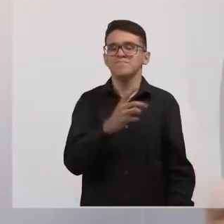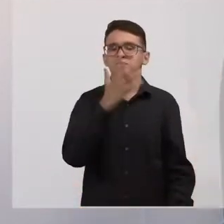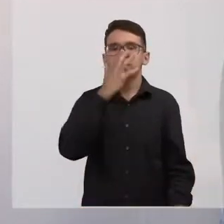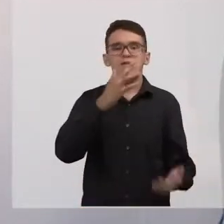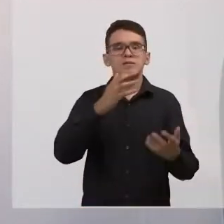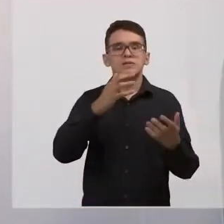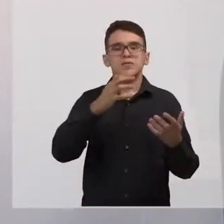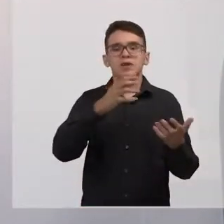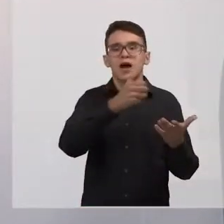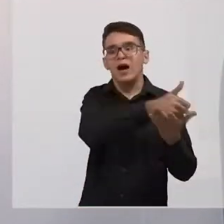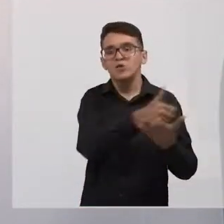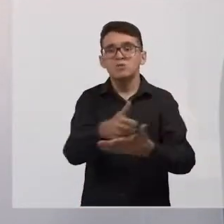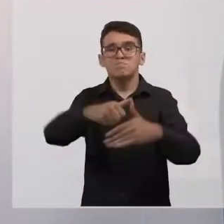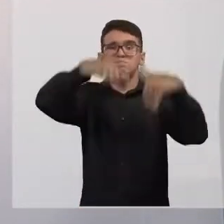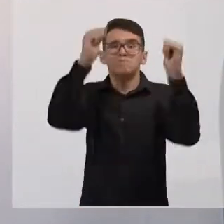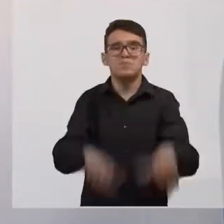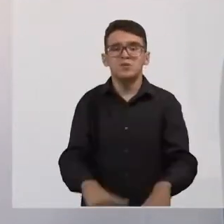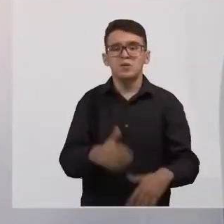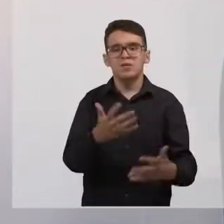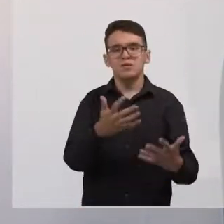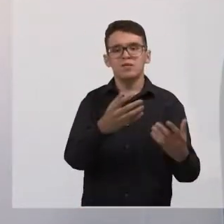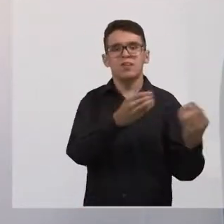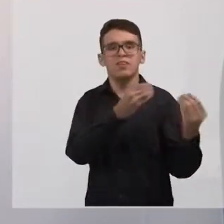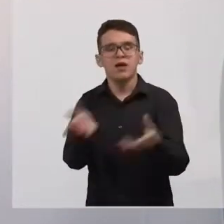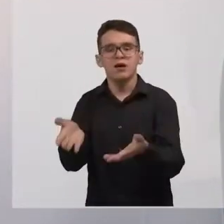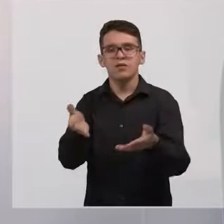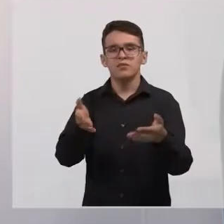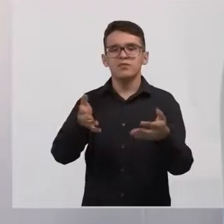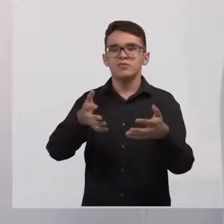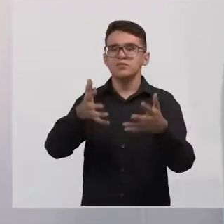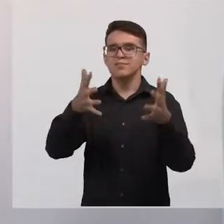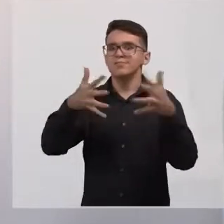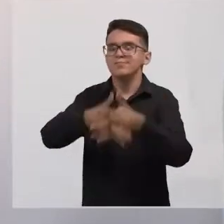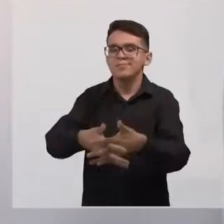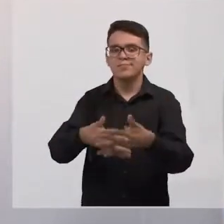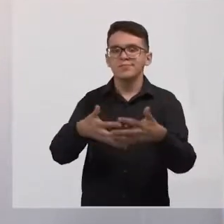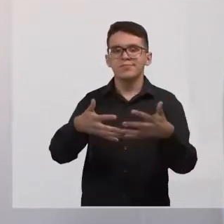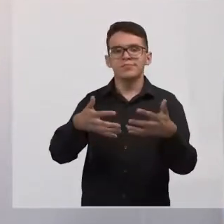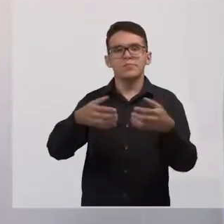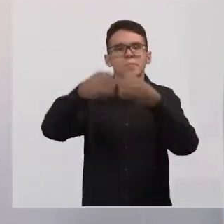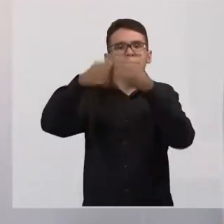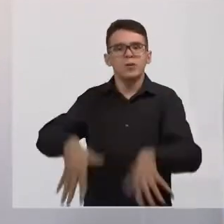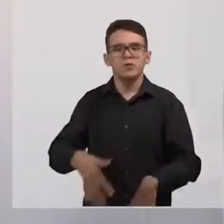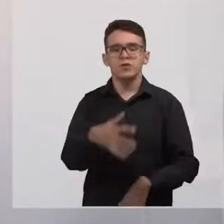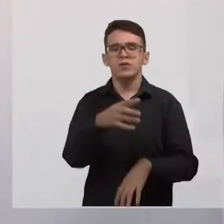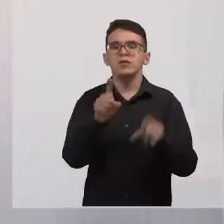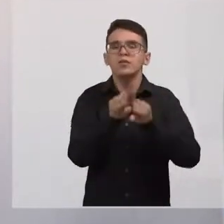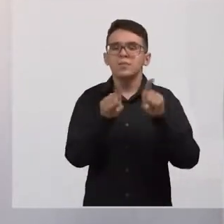aprofundando? Ele não só está aprofundando, como aí também está faltando uma